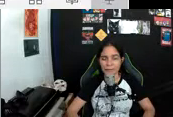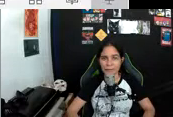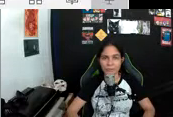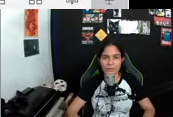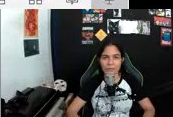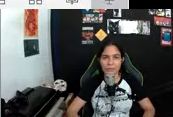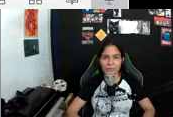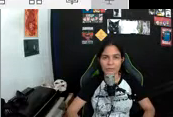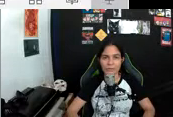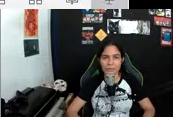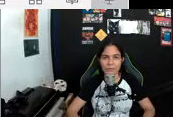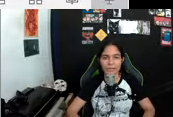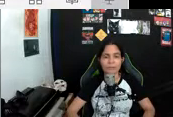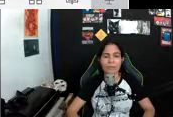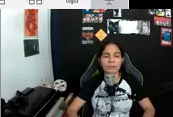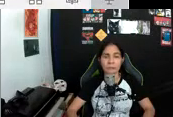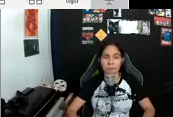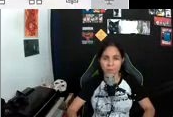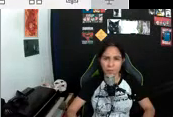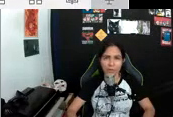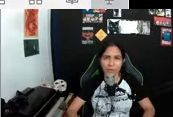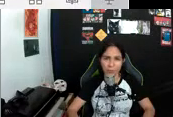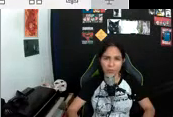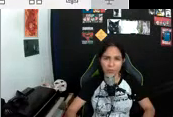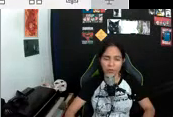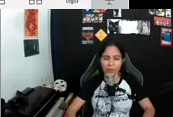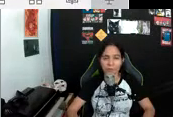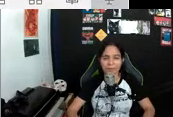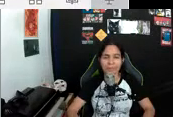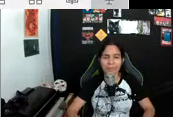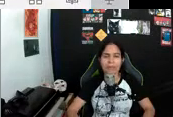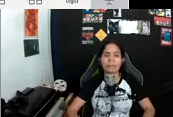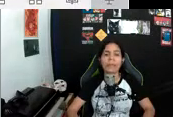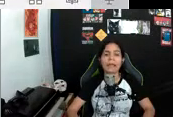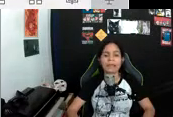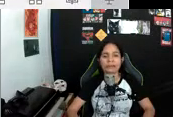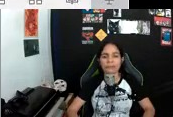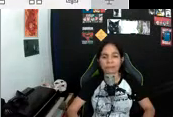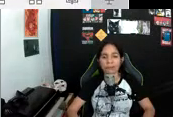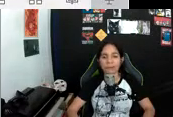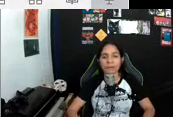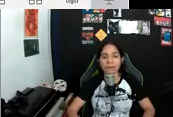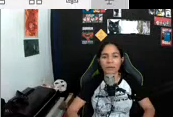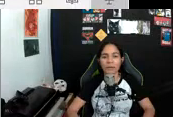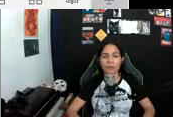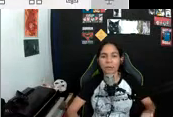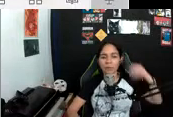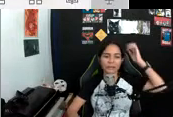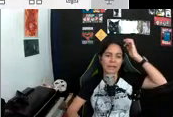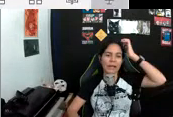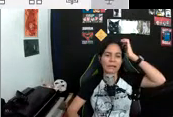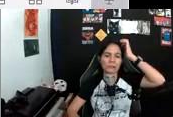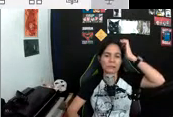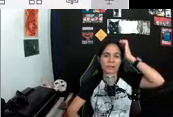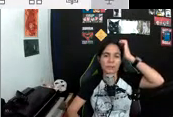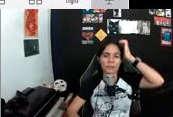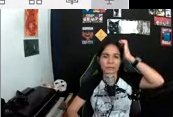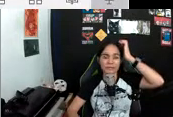profissional habilitado e inscrito no CRM, né? Porque tem que ser o Conselho Regional de Medicina. Tem que ser feito em receituário próprio,